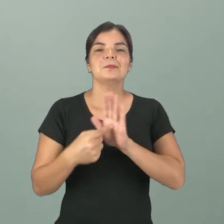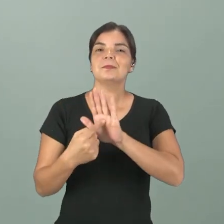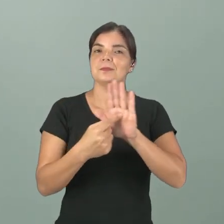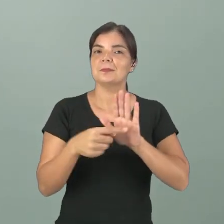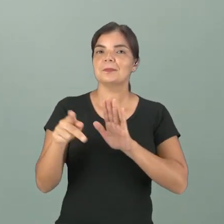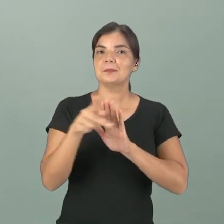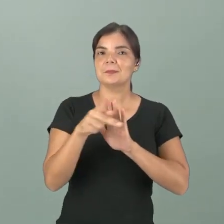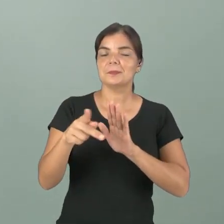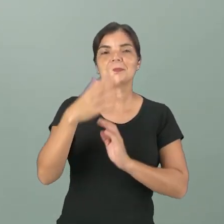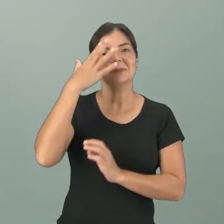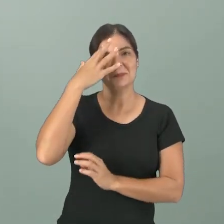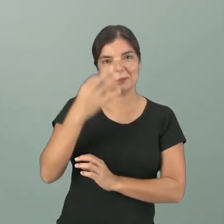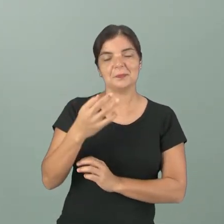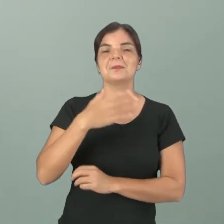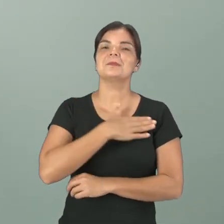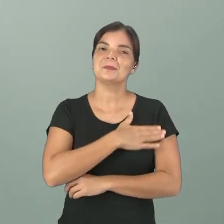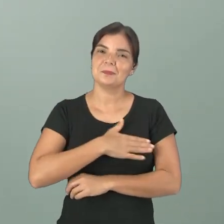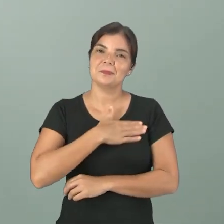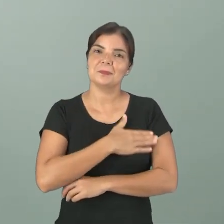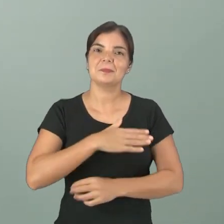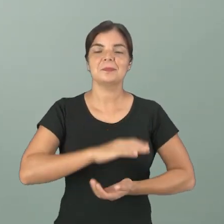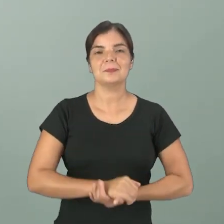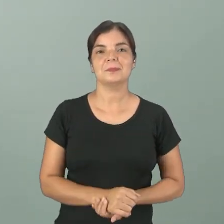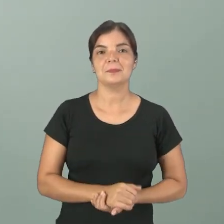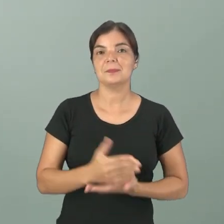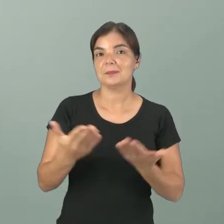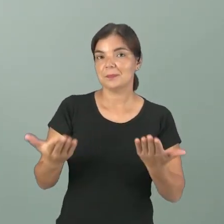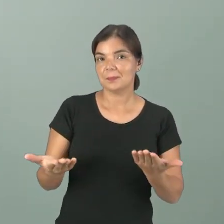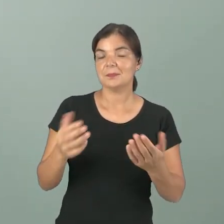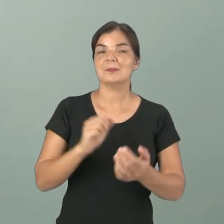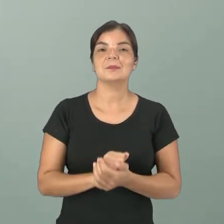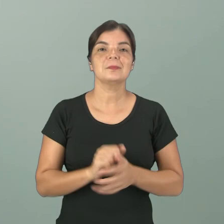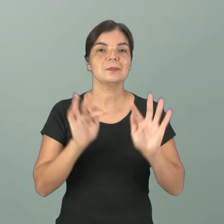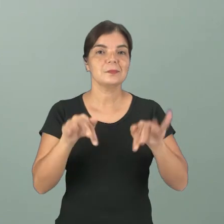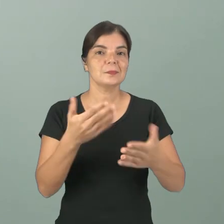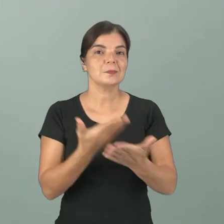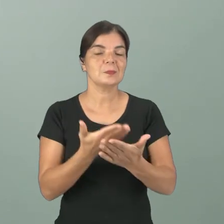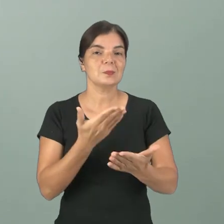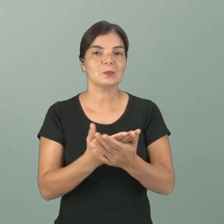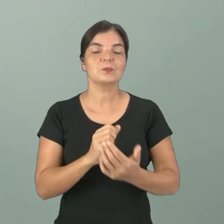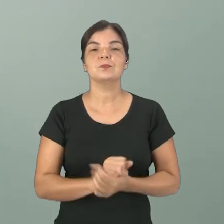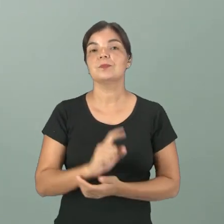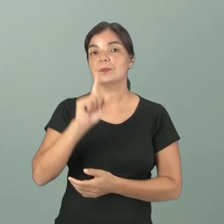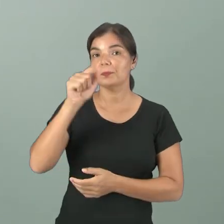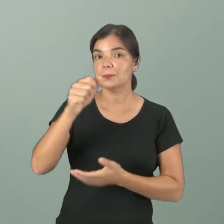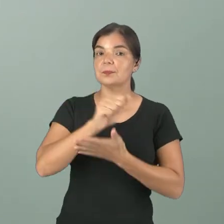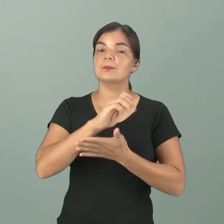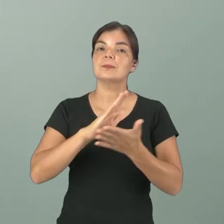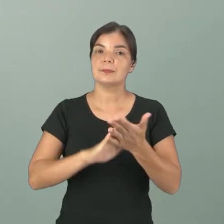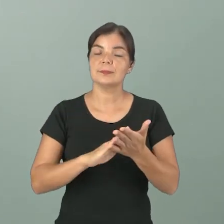o seu professor, tenho certeza que ele vai gostar. Por hoje nós ficamos aqui. Essas